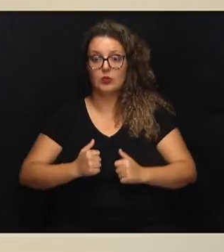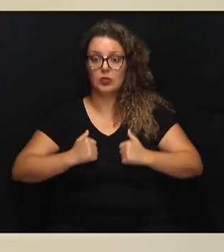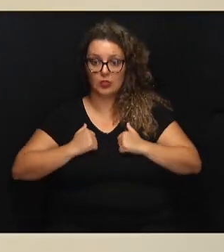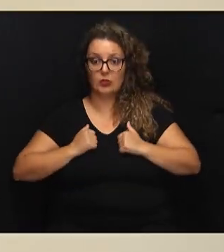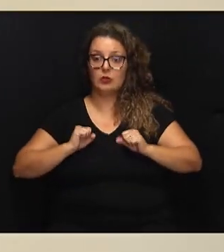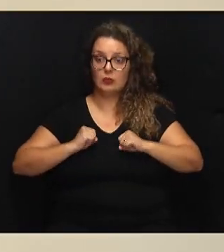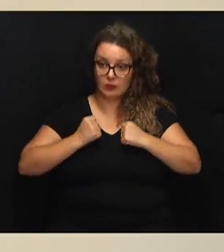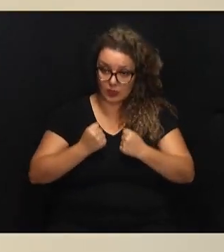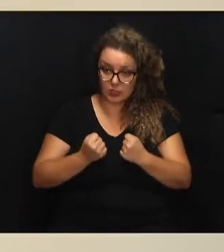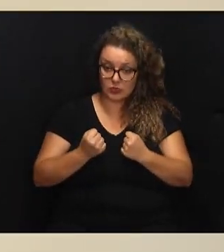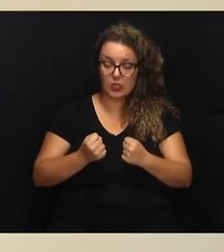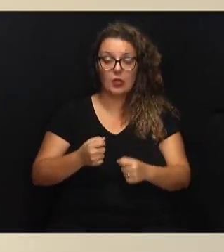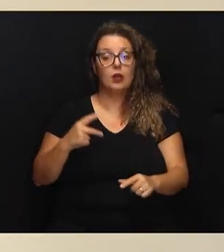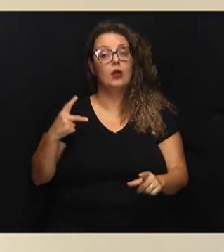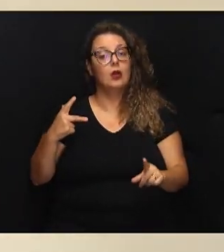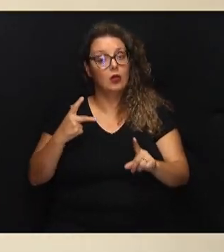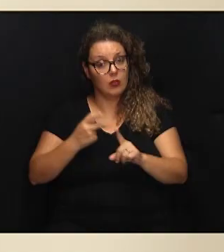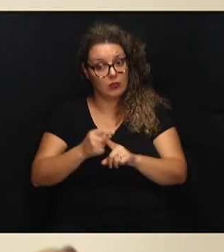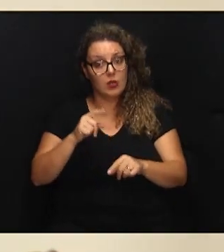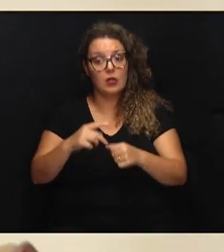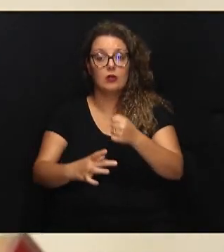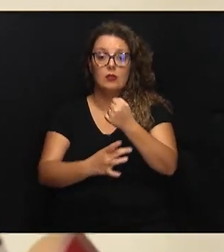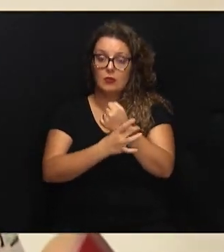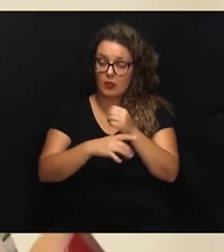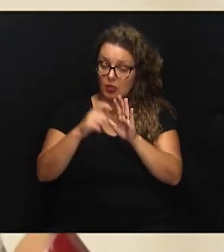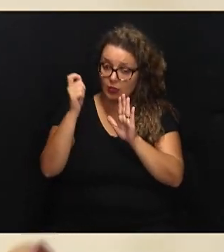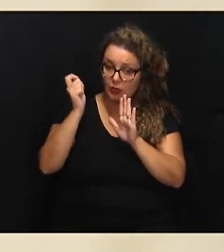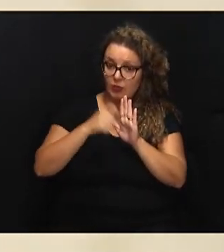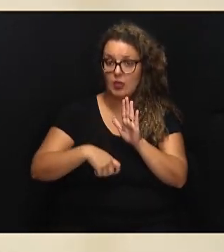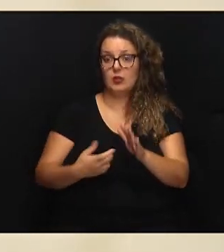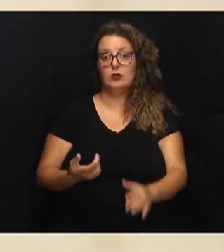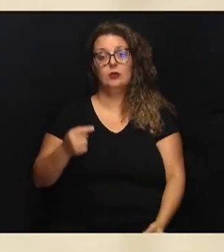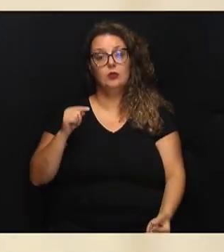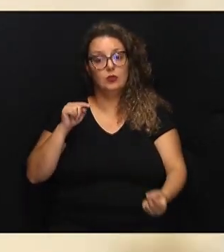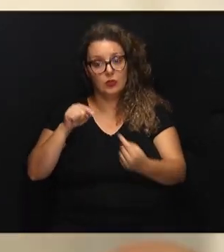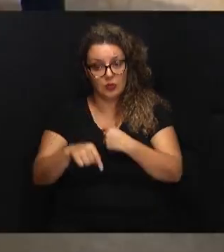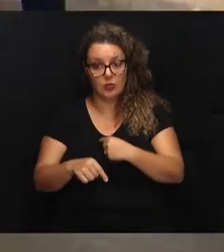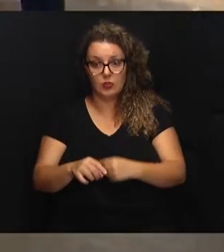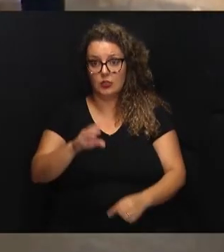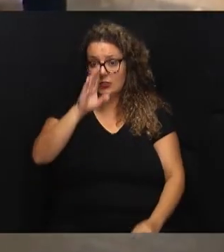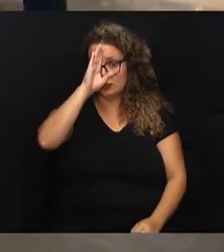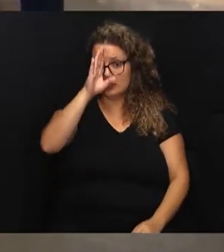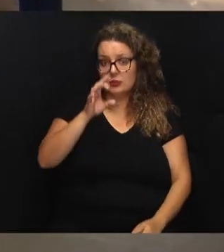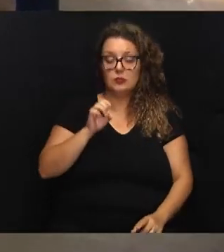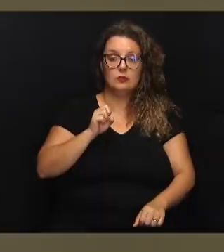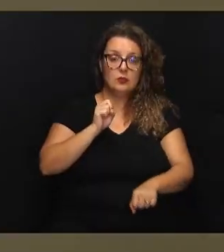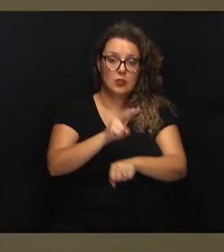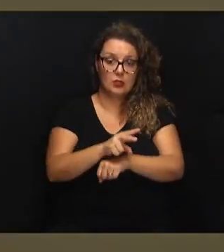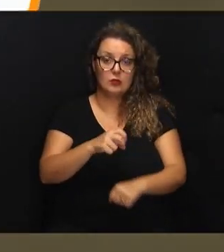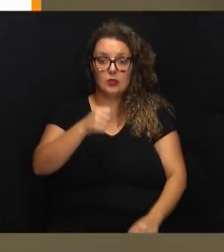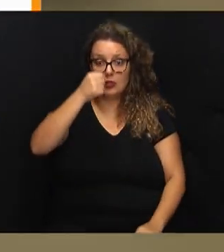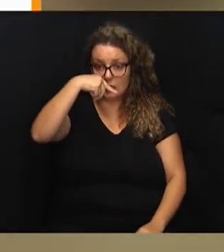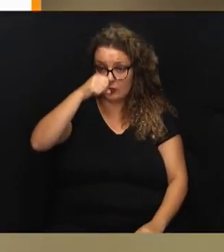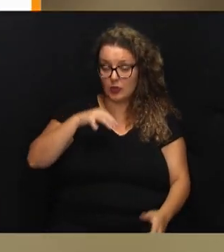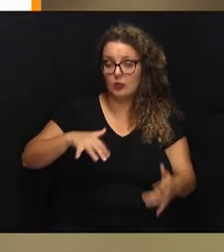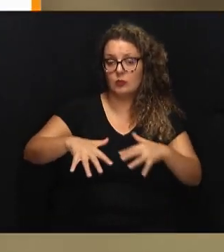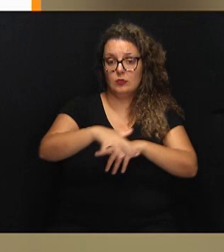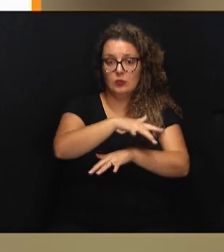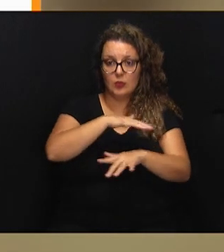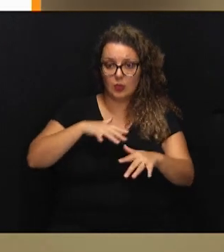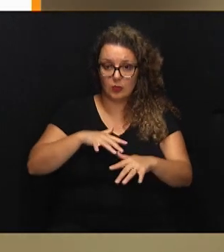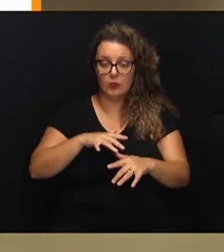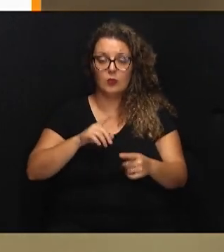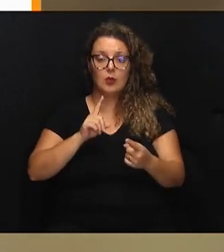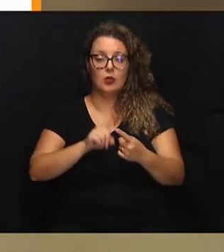reforça: a vacina é segura e eficaz contra os principais vírus da gripe em circulação,